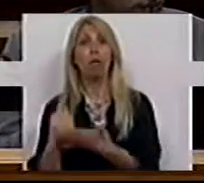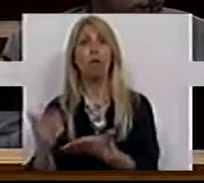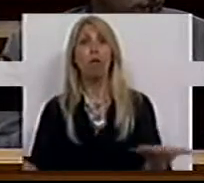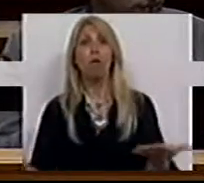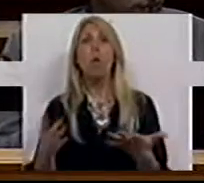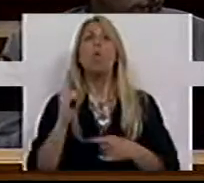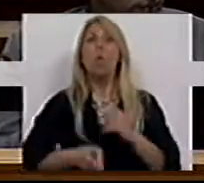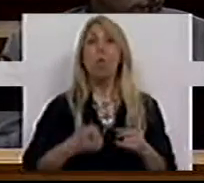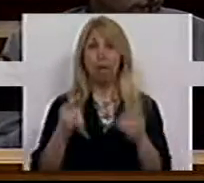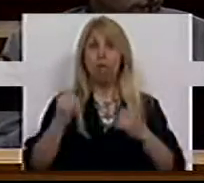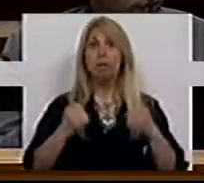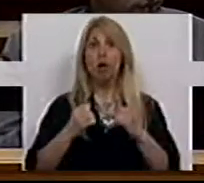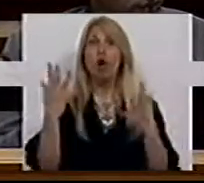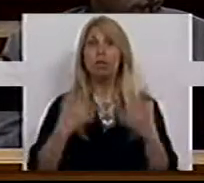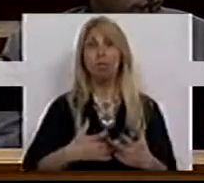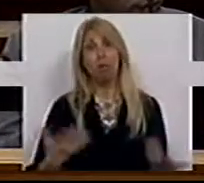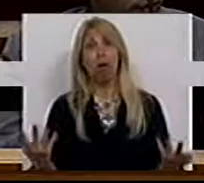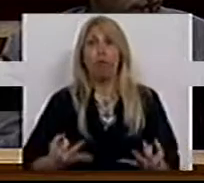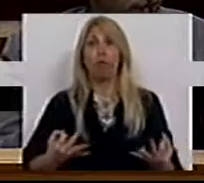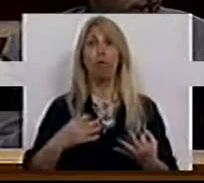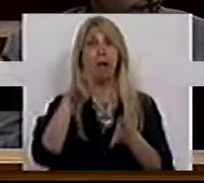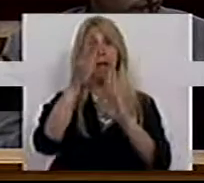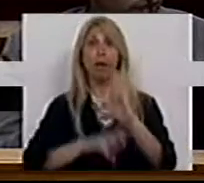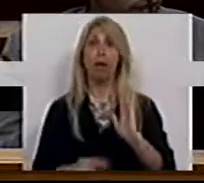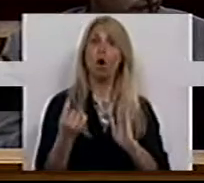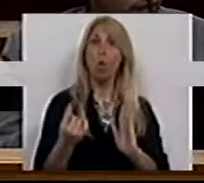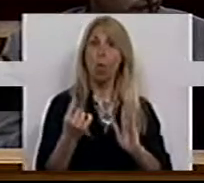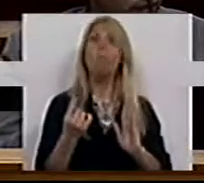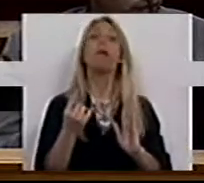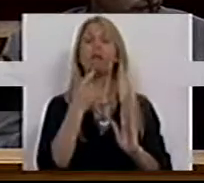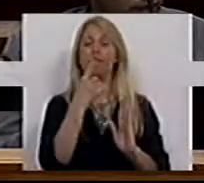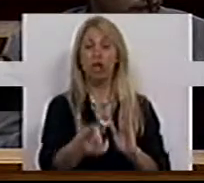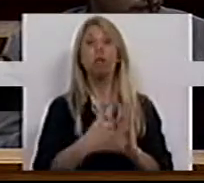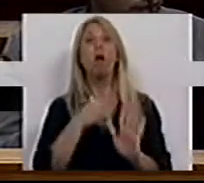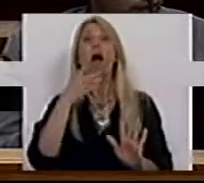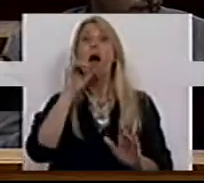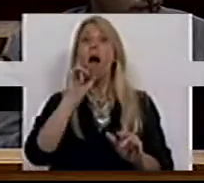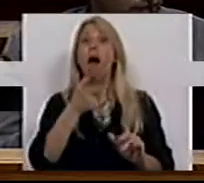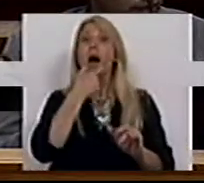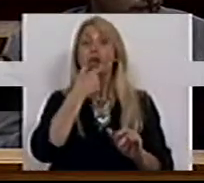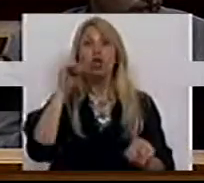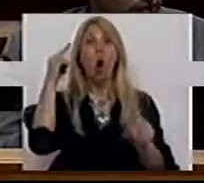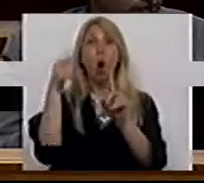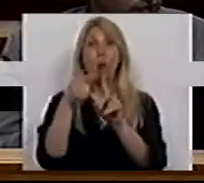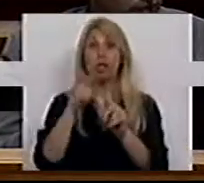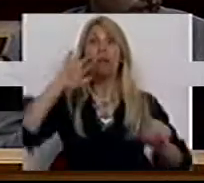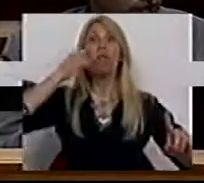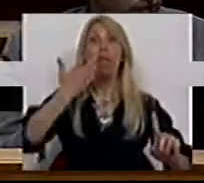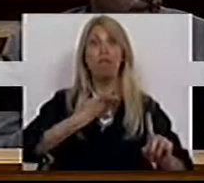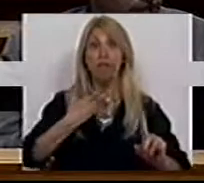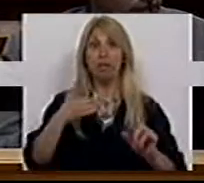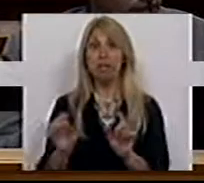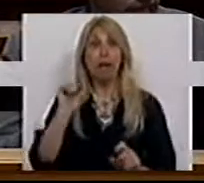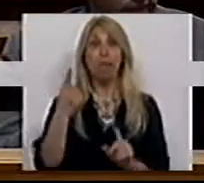Orçamental, se não uma regra que diz que enquanto o objetivo do déficit não for cumprido à velocidade que o Tratado determina,